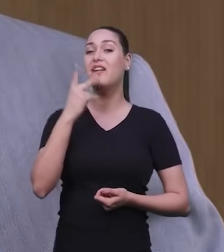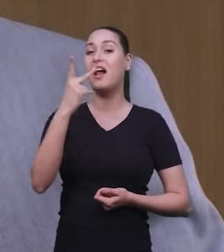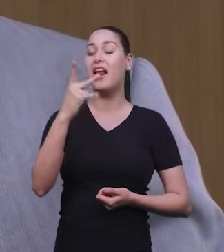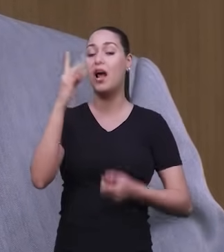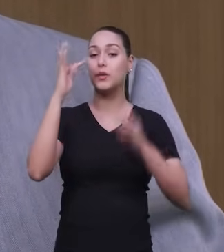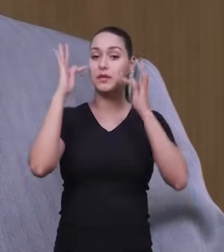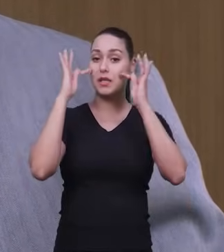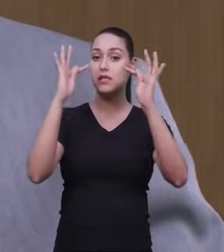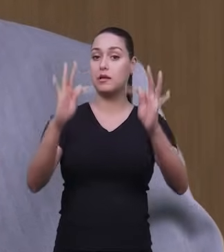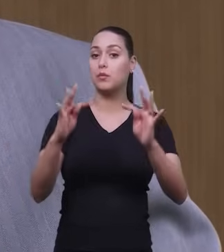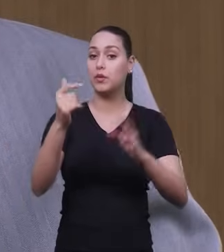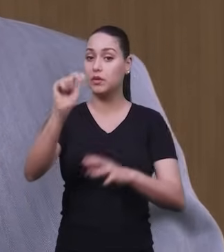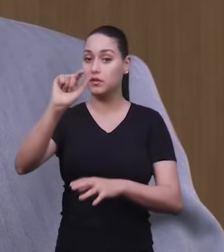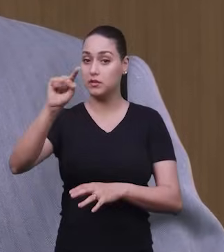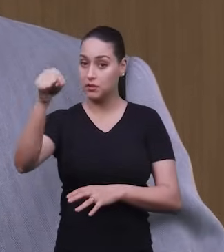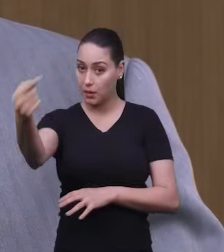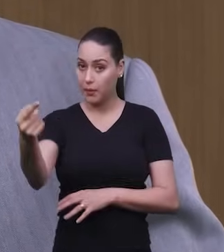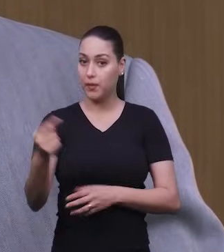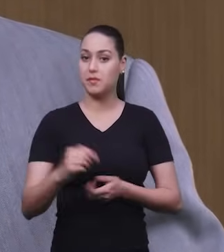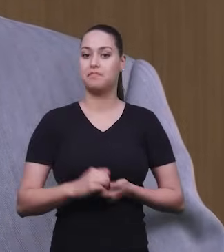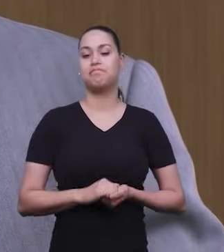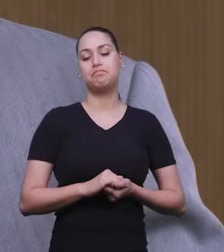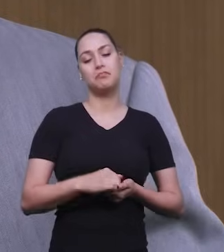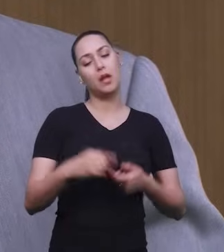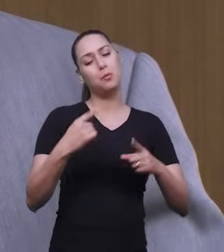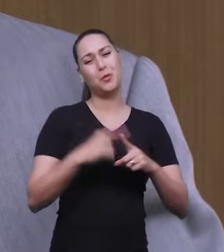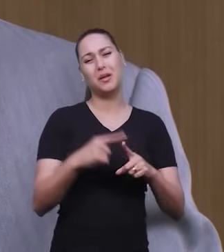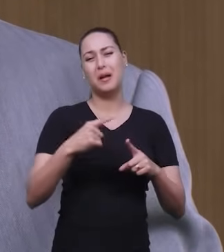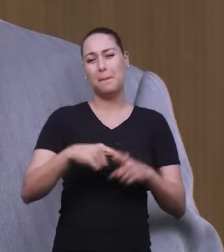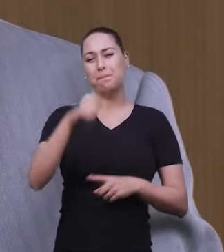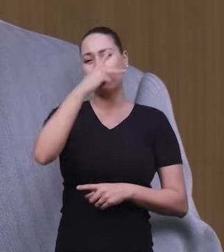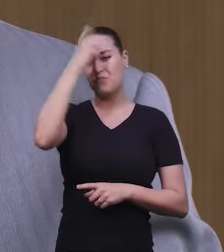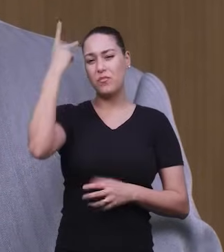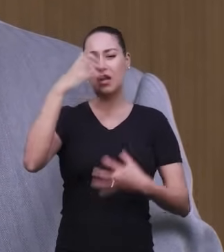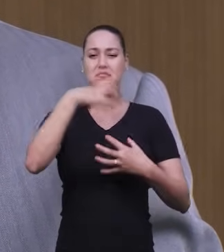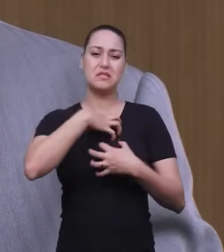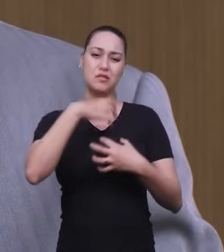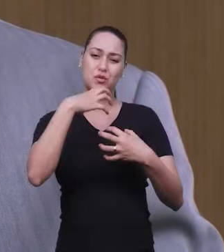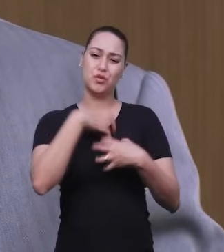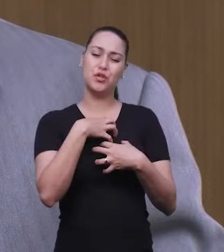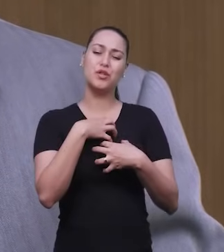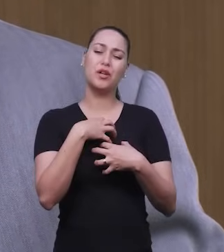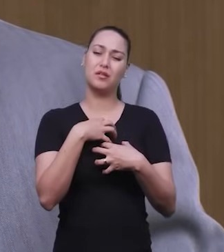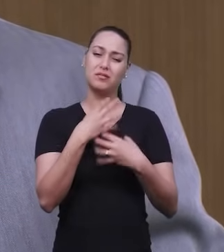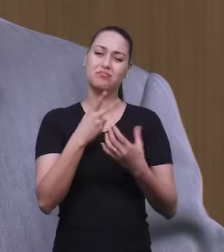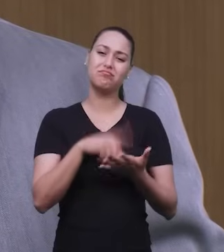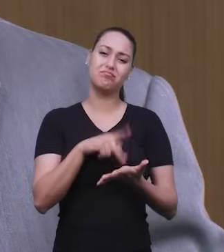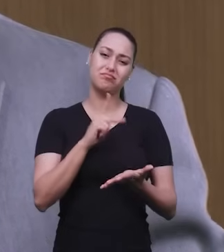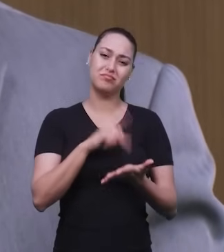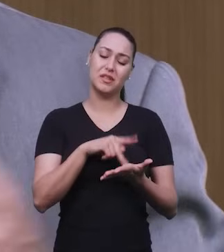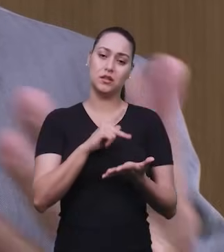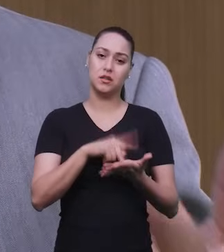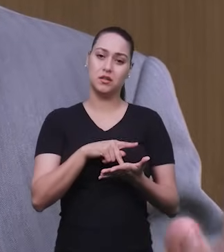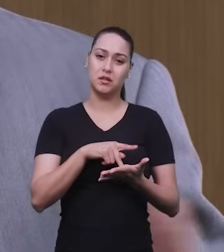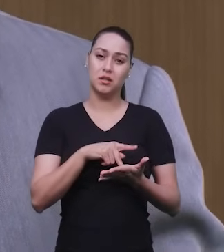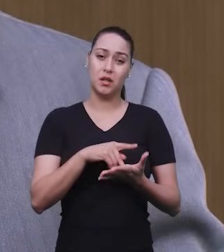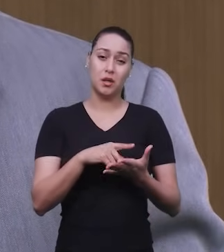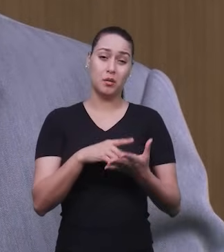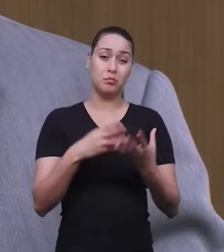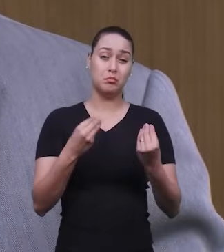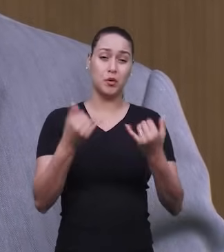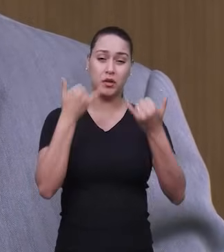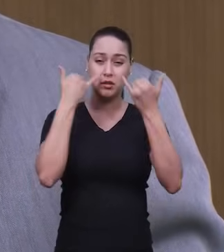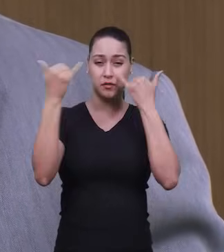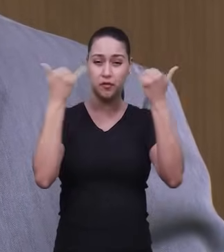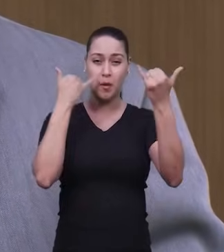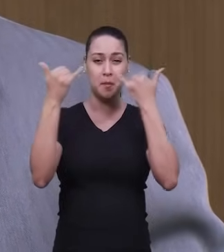Então, essas pessoas estão sendo muito afetadas com respeito a muita informação,